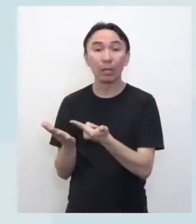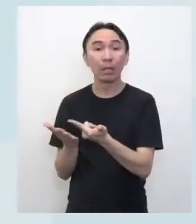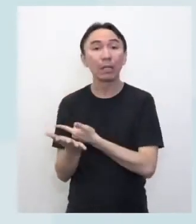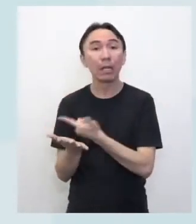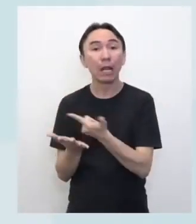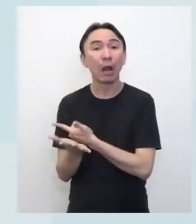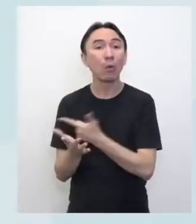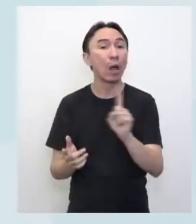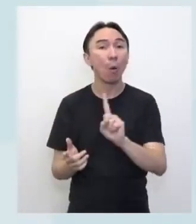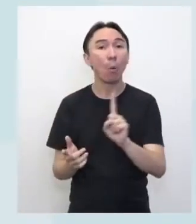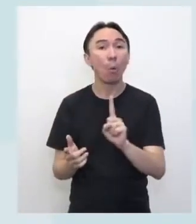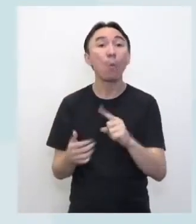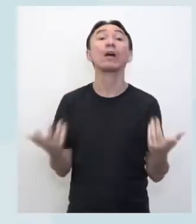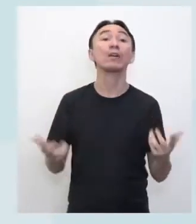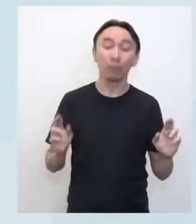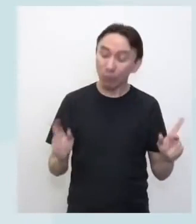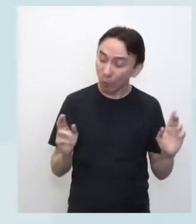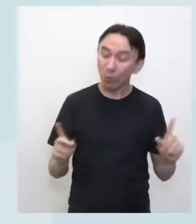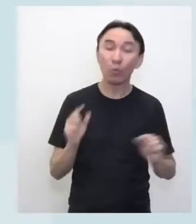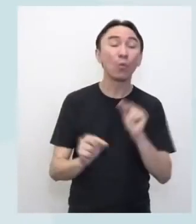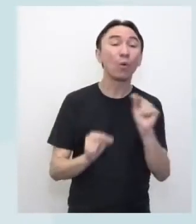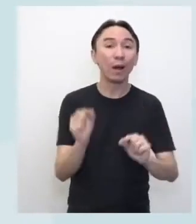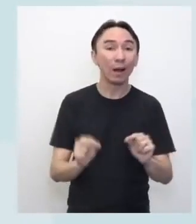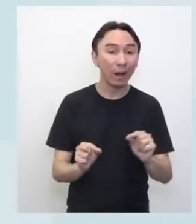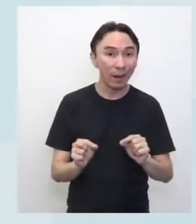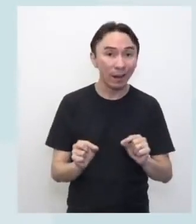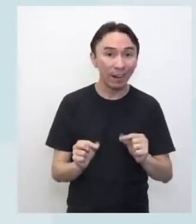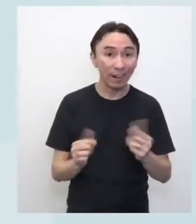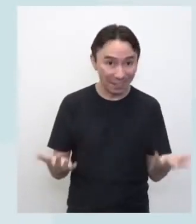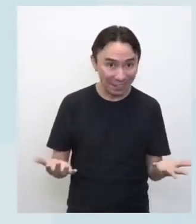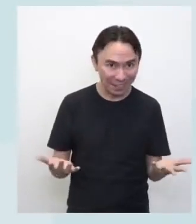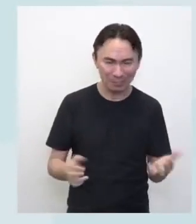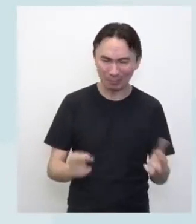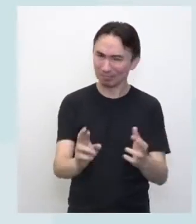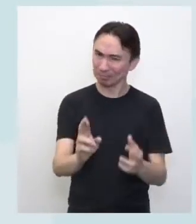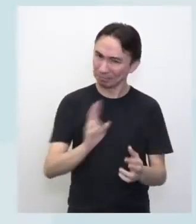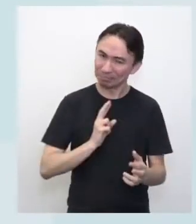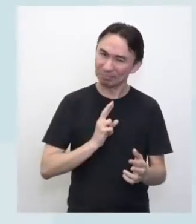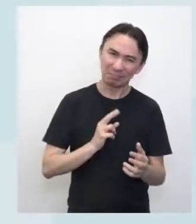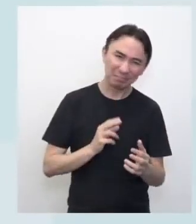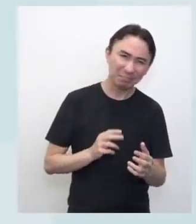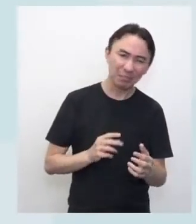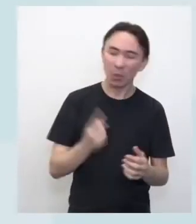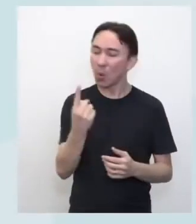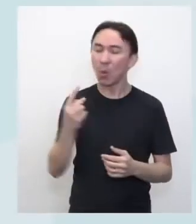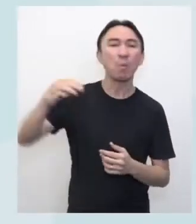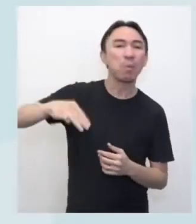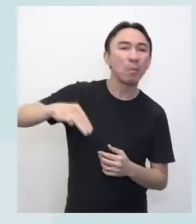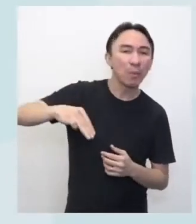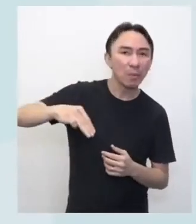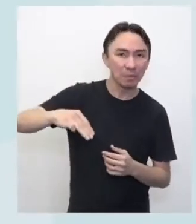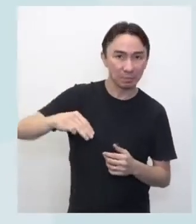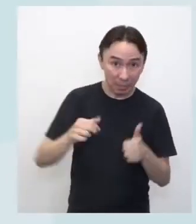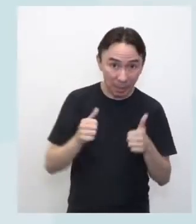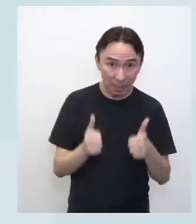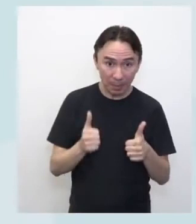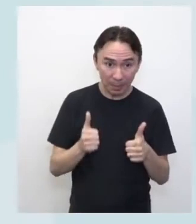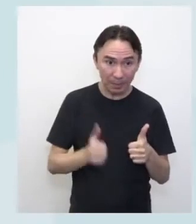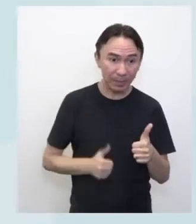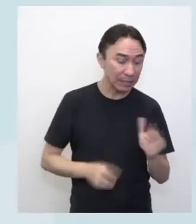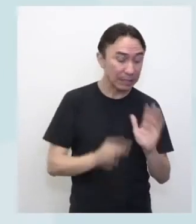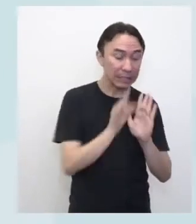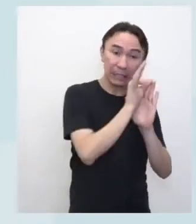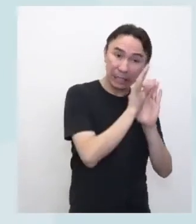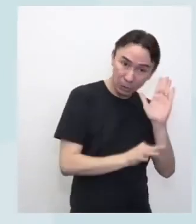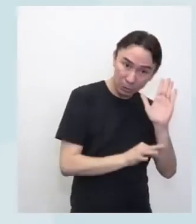muito rápido, eu sei, Sim, mas a aula é mas sem dinâmica, problemas. acontece. Vamos lá Pode então. mandar, gente. Responda para nós em 1 minuto, porque essa pergunta vale a pena. Qual é a diferença